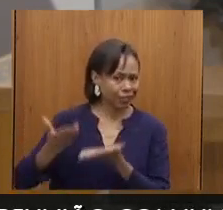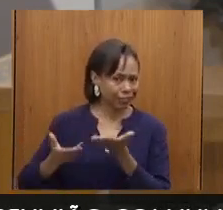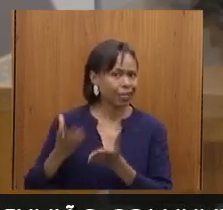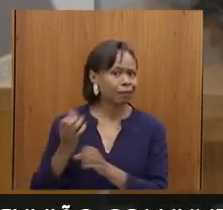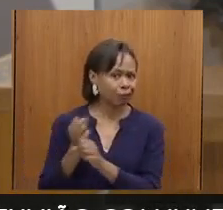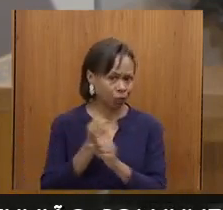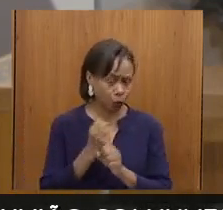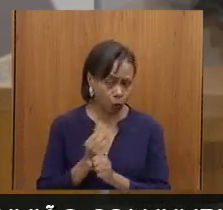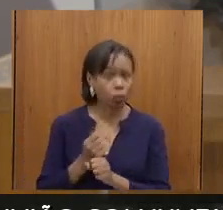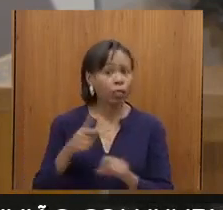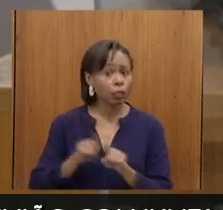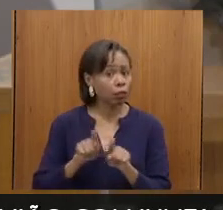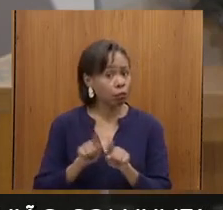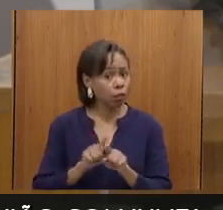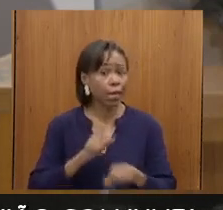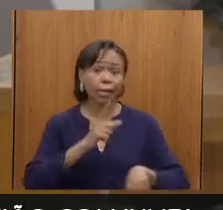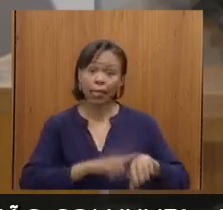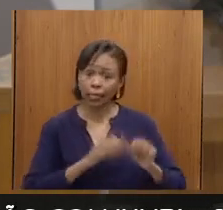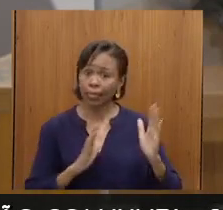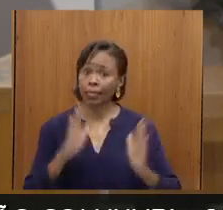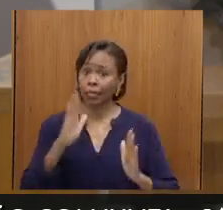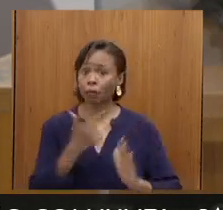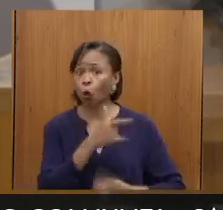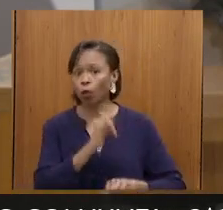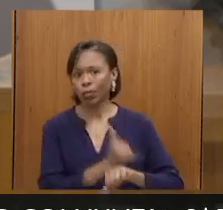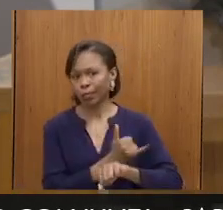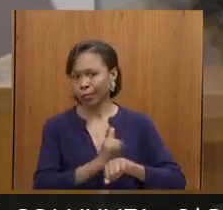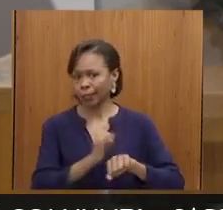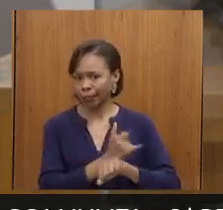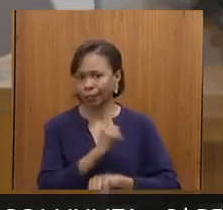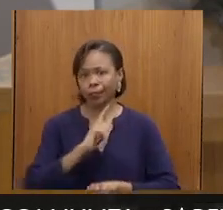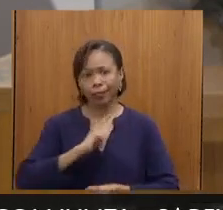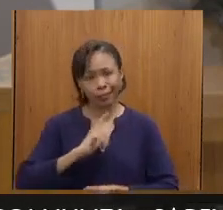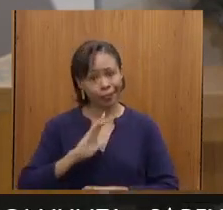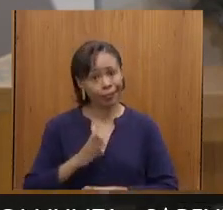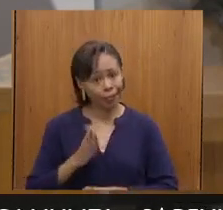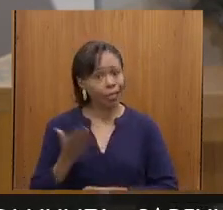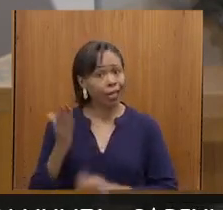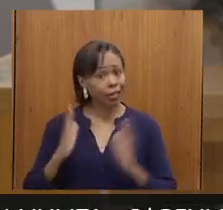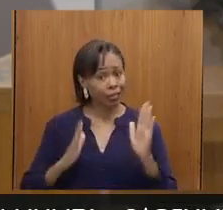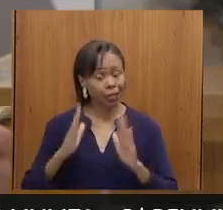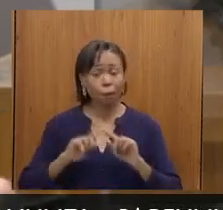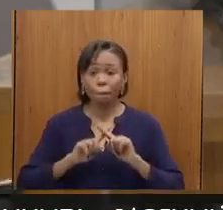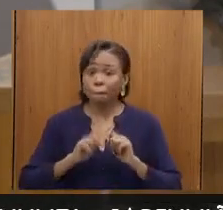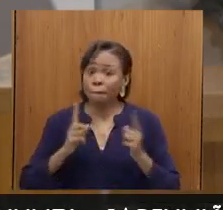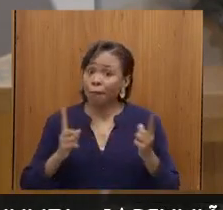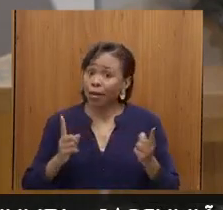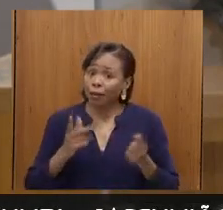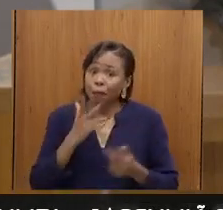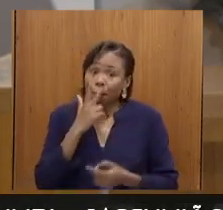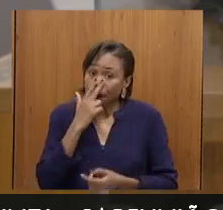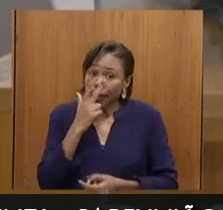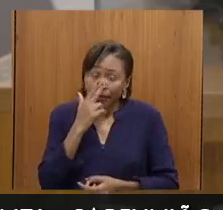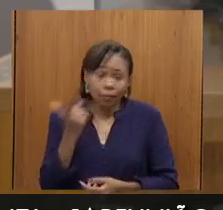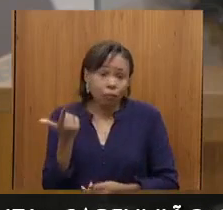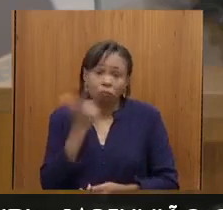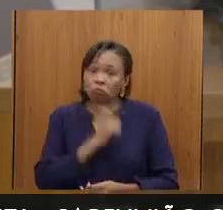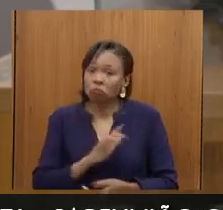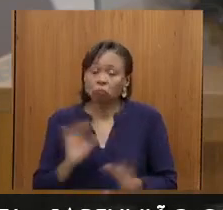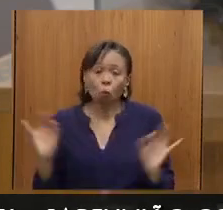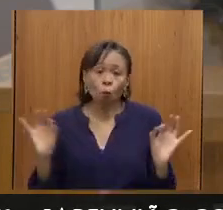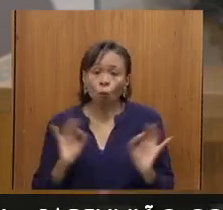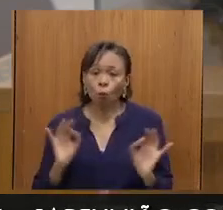outras alternativas aparecessem, mas que, infelizmente, não é o que parece ter acontecido até então.